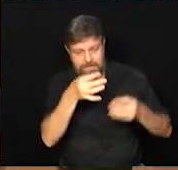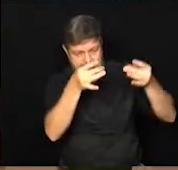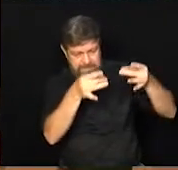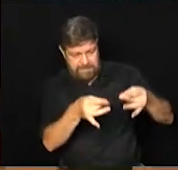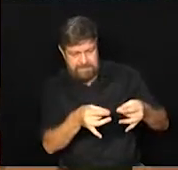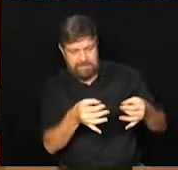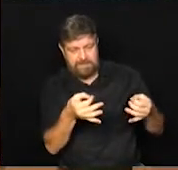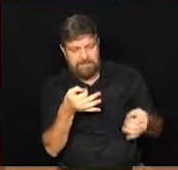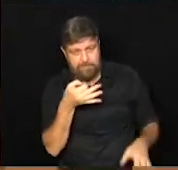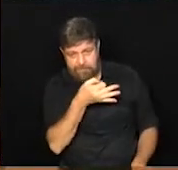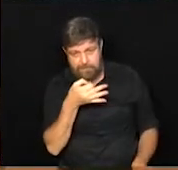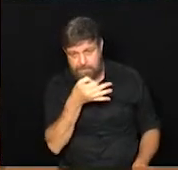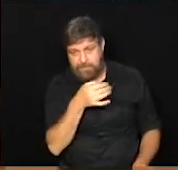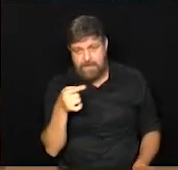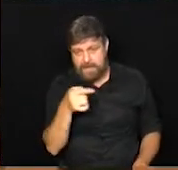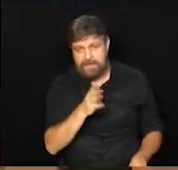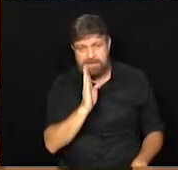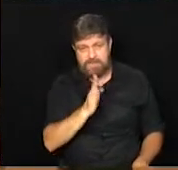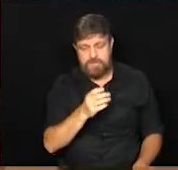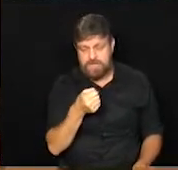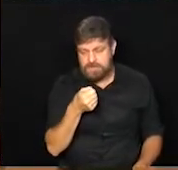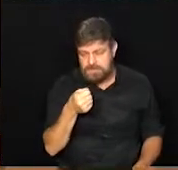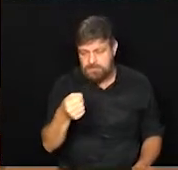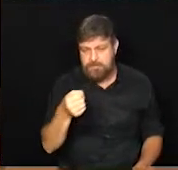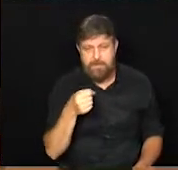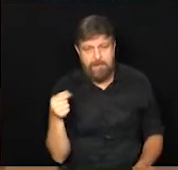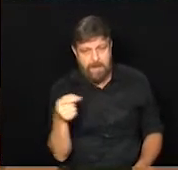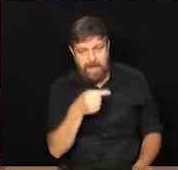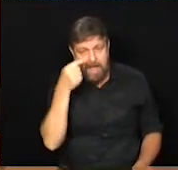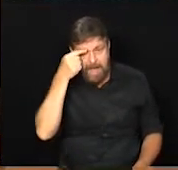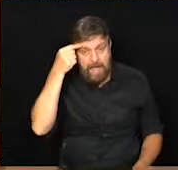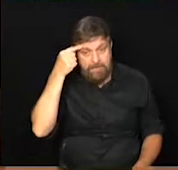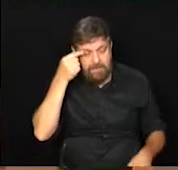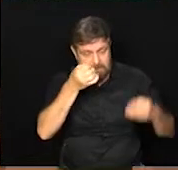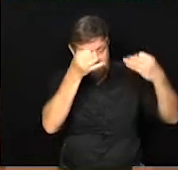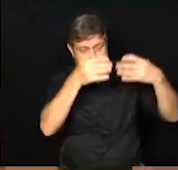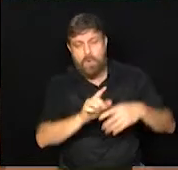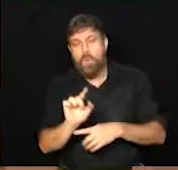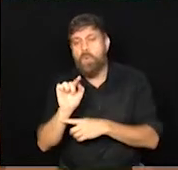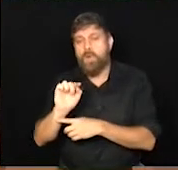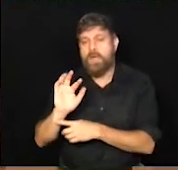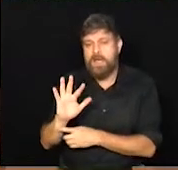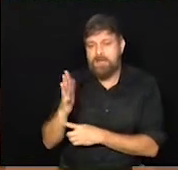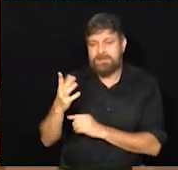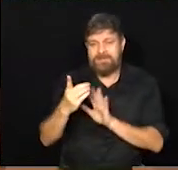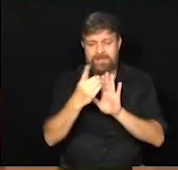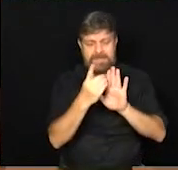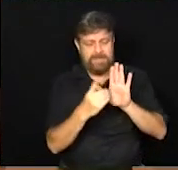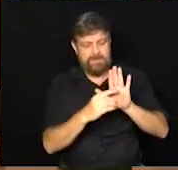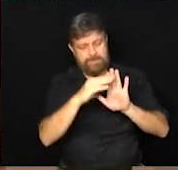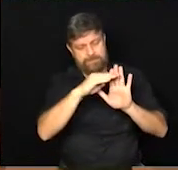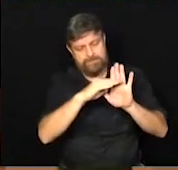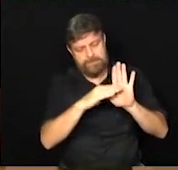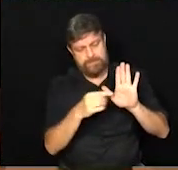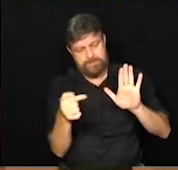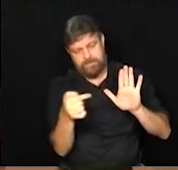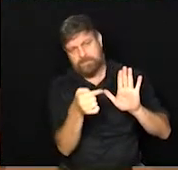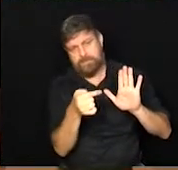falou numa entrevista que nós participamos, que o fato é o seguinte, na verdade, é um decreto ele